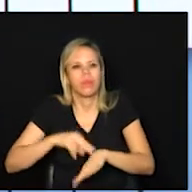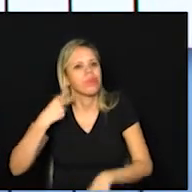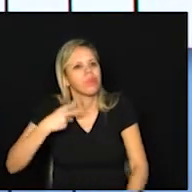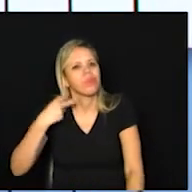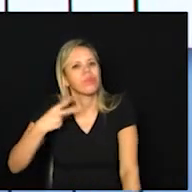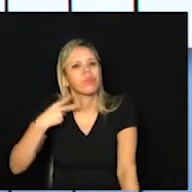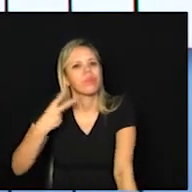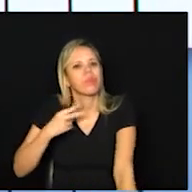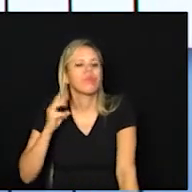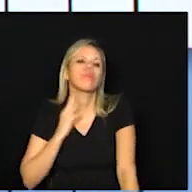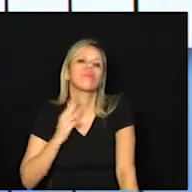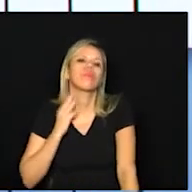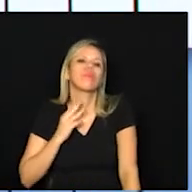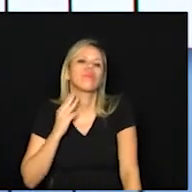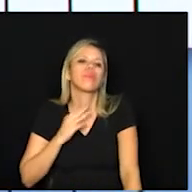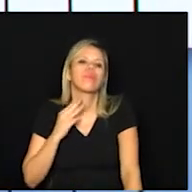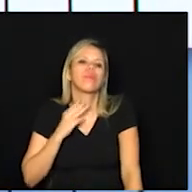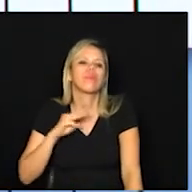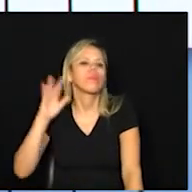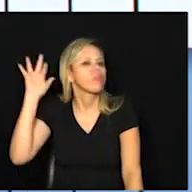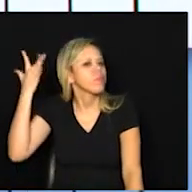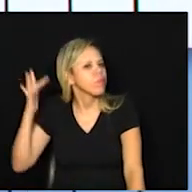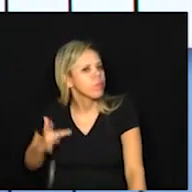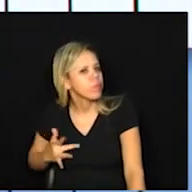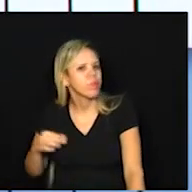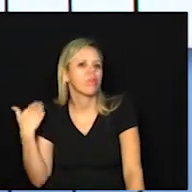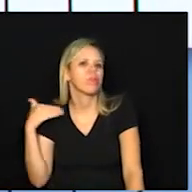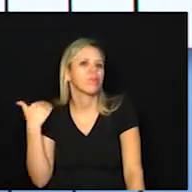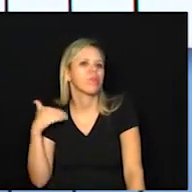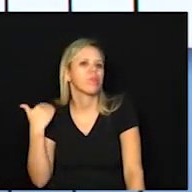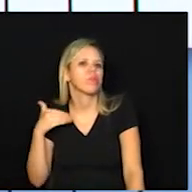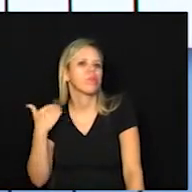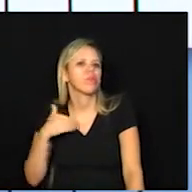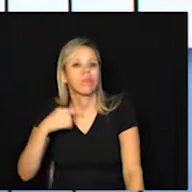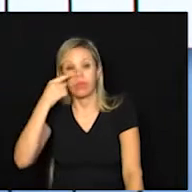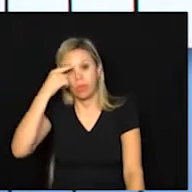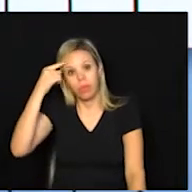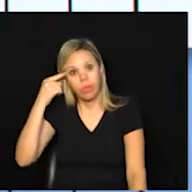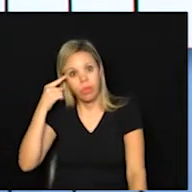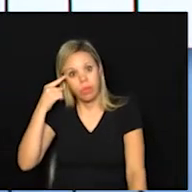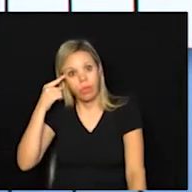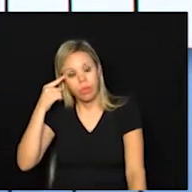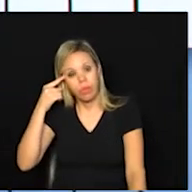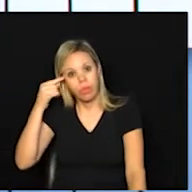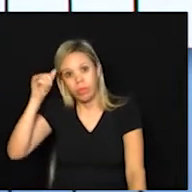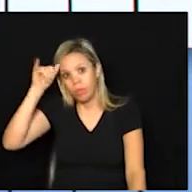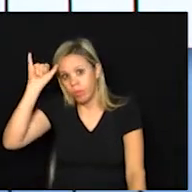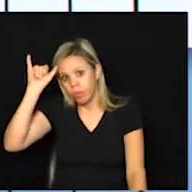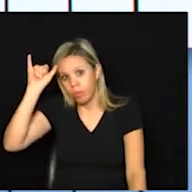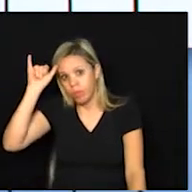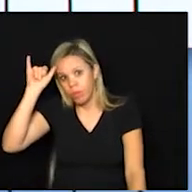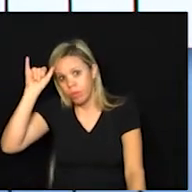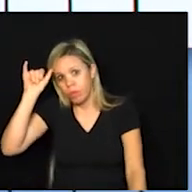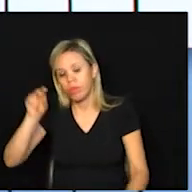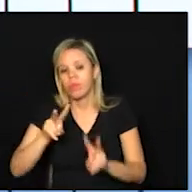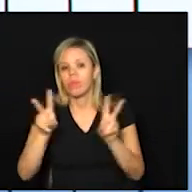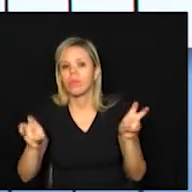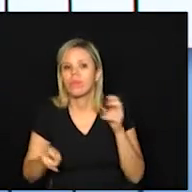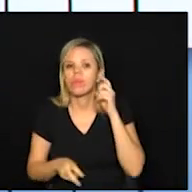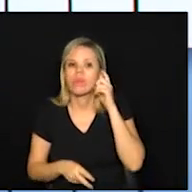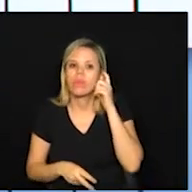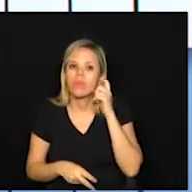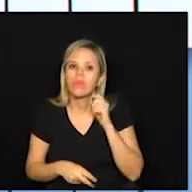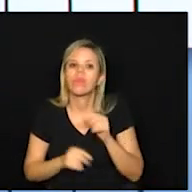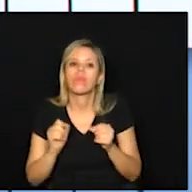vereadores Cecílio Santos, Guida Calixto, Mariana Conte, Paola Miguel e Paulo Búfalo, que trata justamente